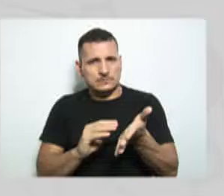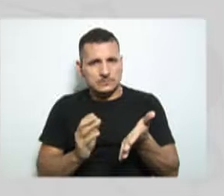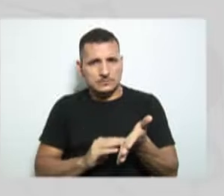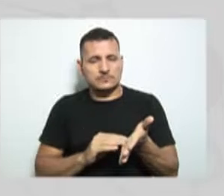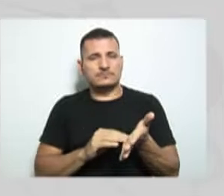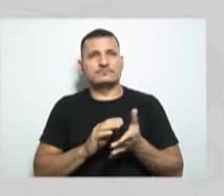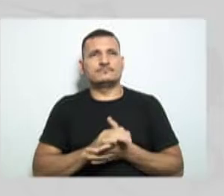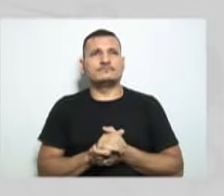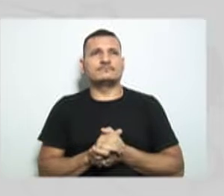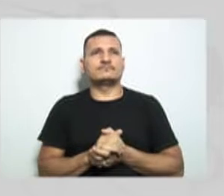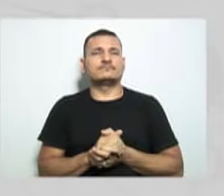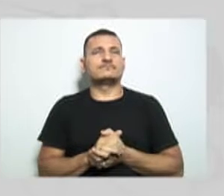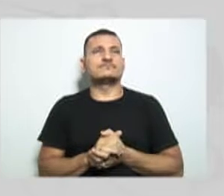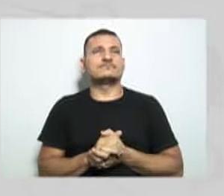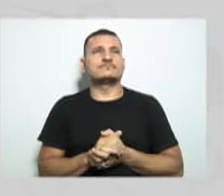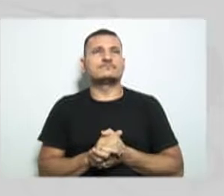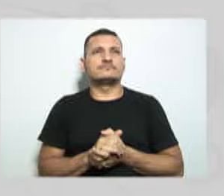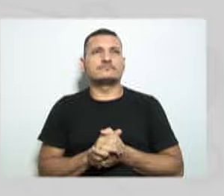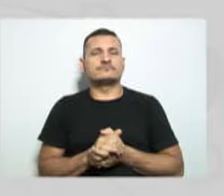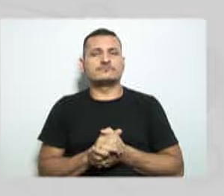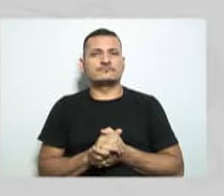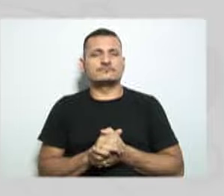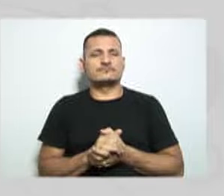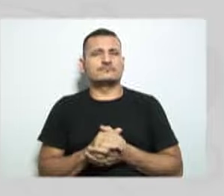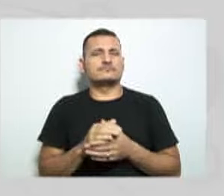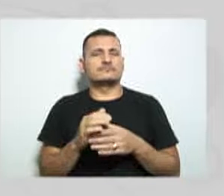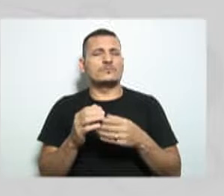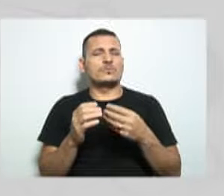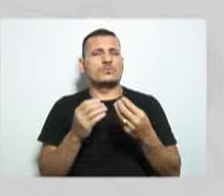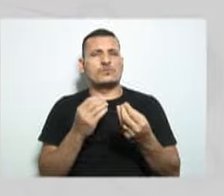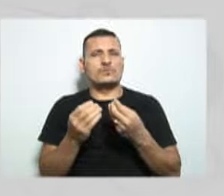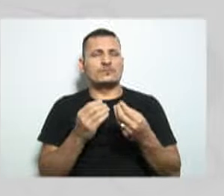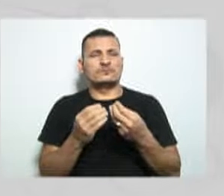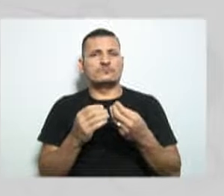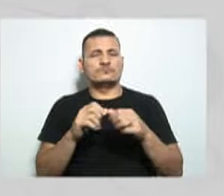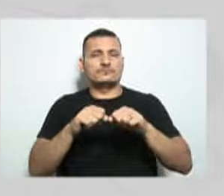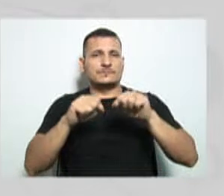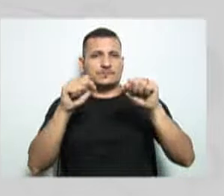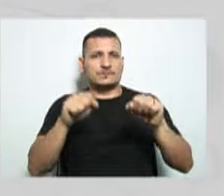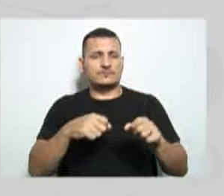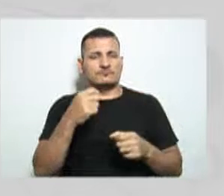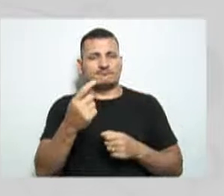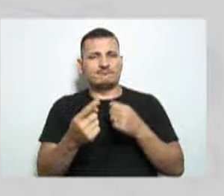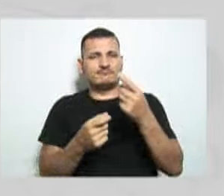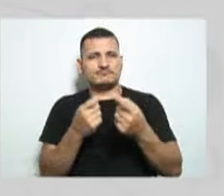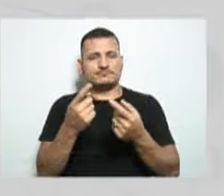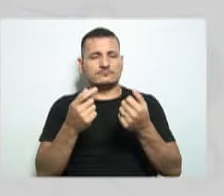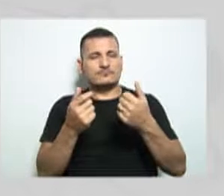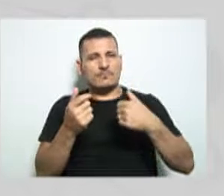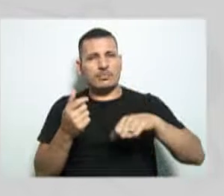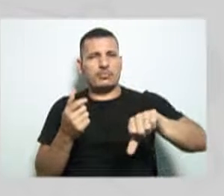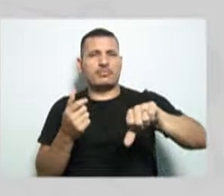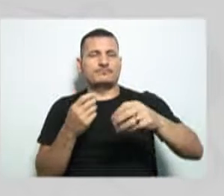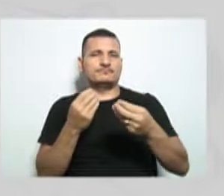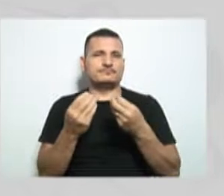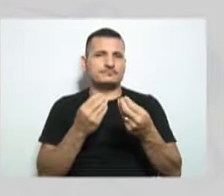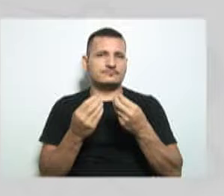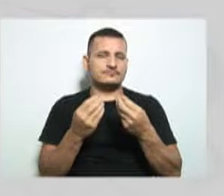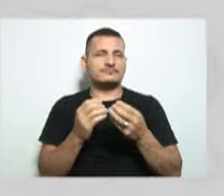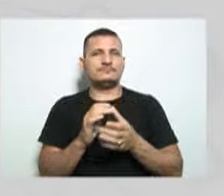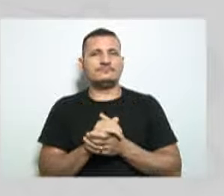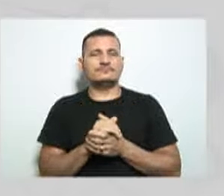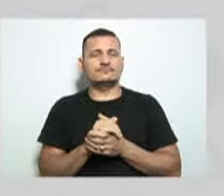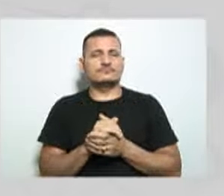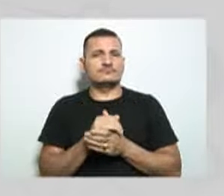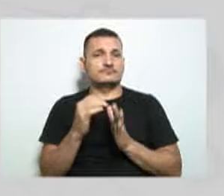slide. As desvantagens do sistema de inventário periódico. Existem as vantagens, que são de pequenas e médias empresas